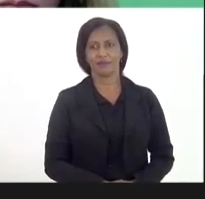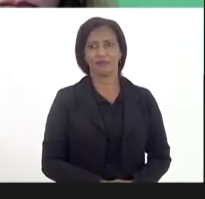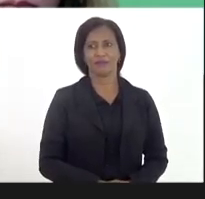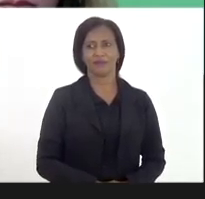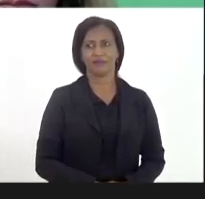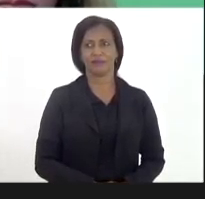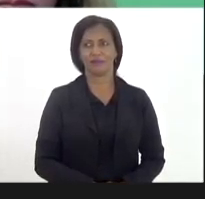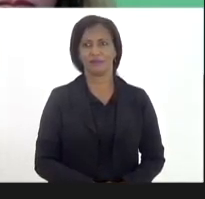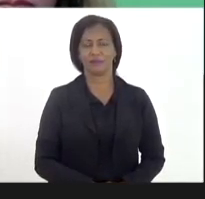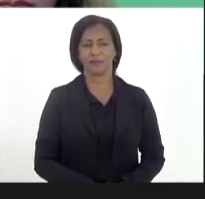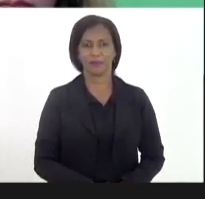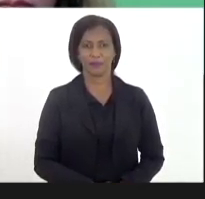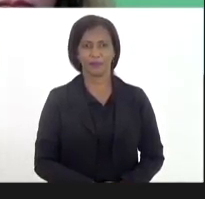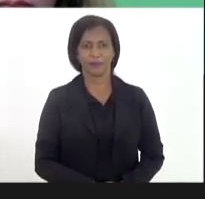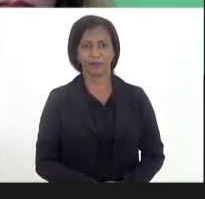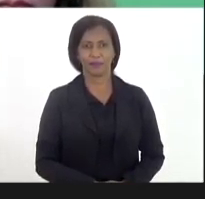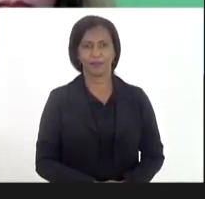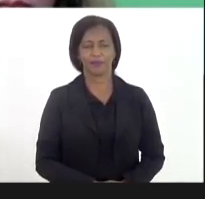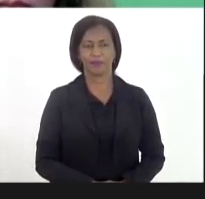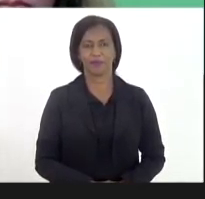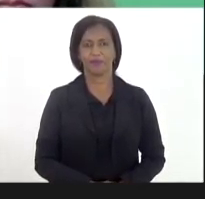e consegue nos ouvir